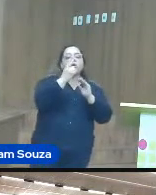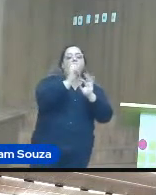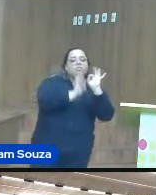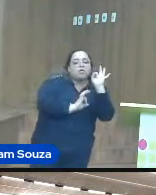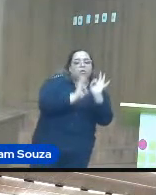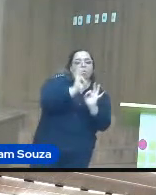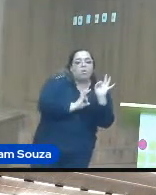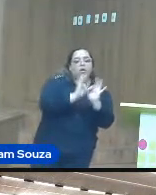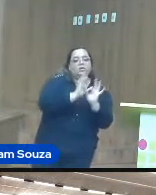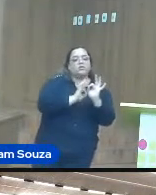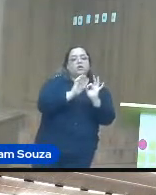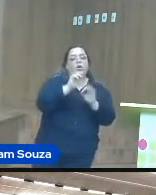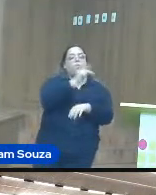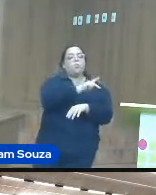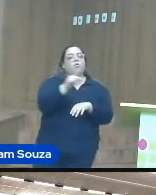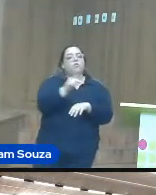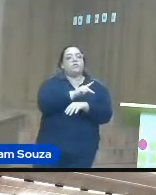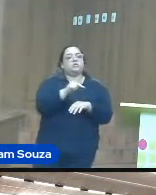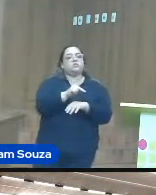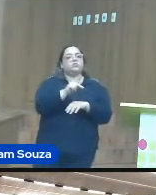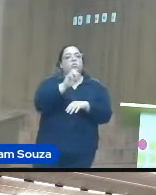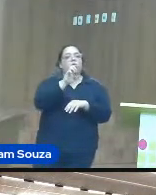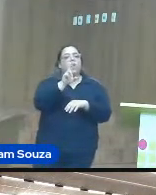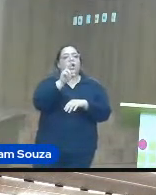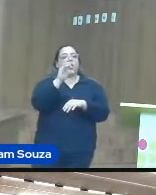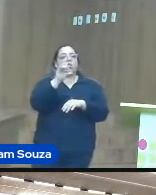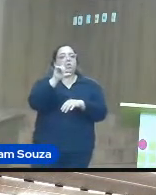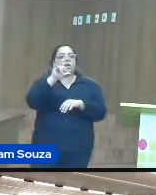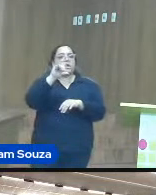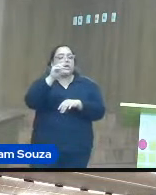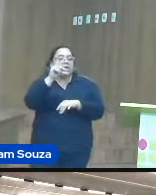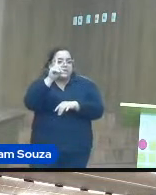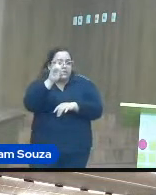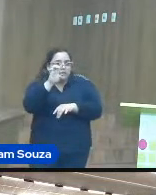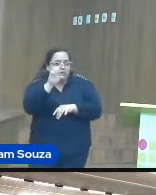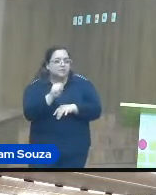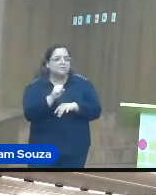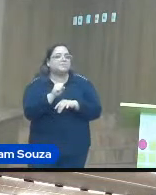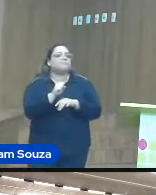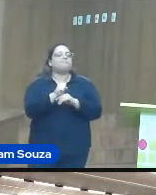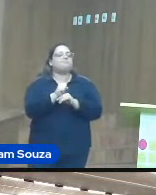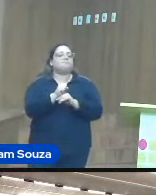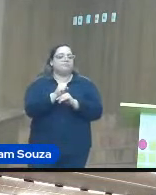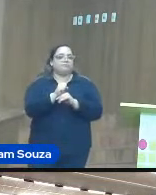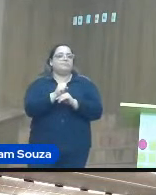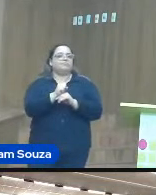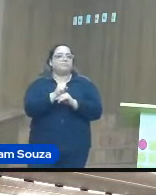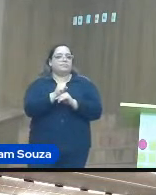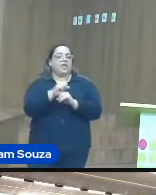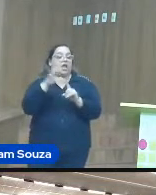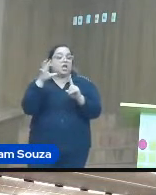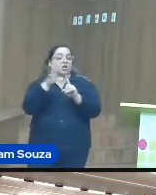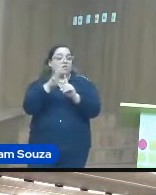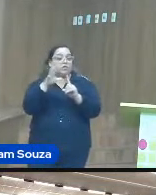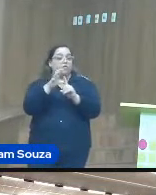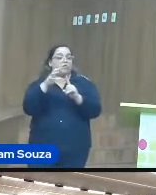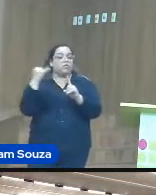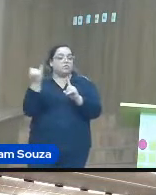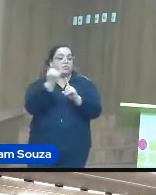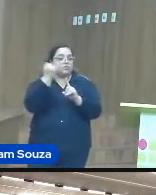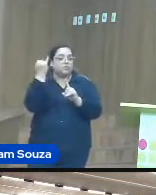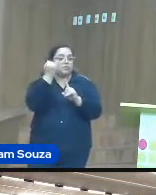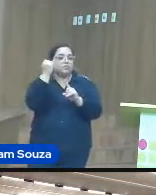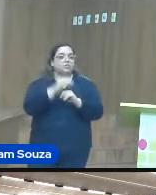o professor Euclides Roxo, teve uma influência muito importante. E o Felix Klein foi